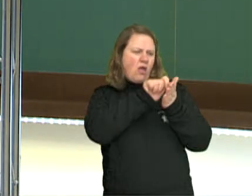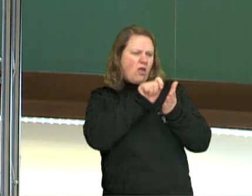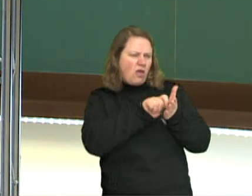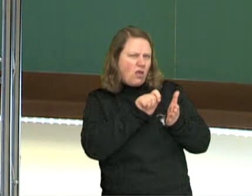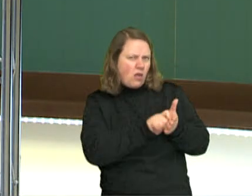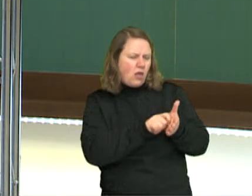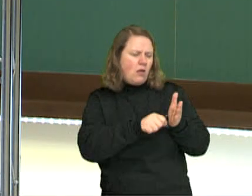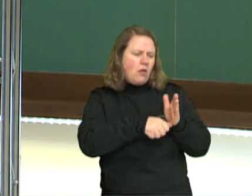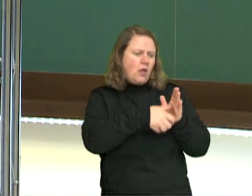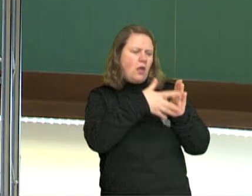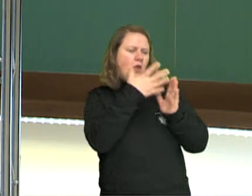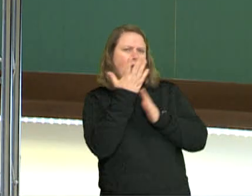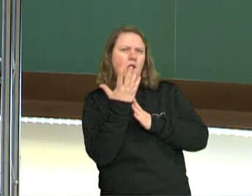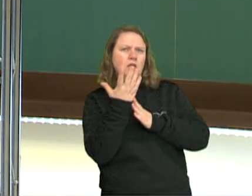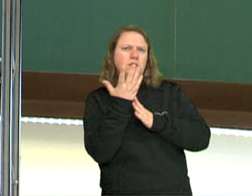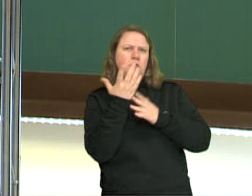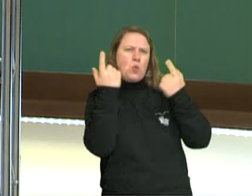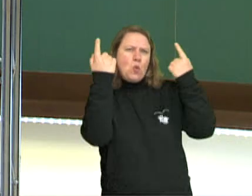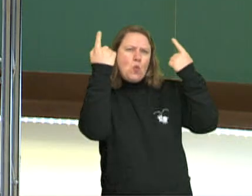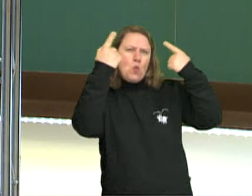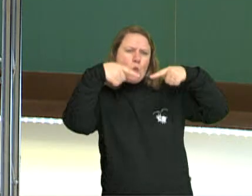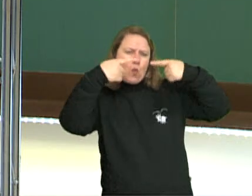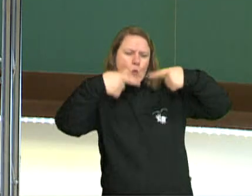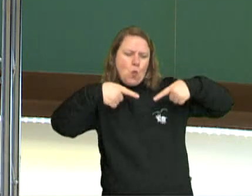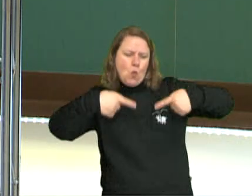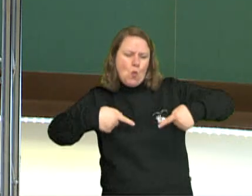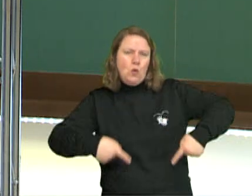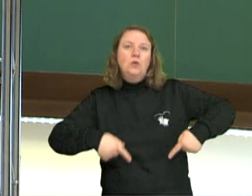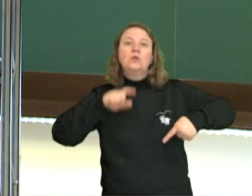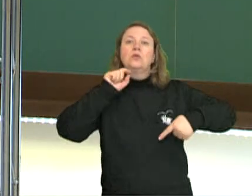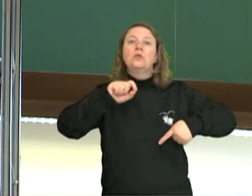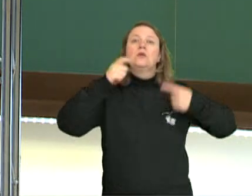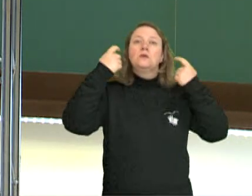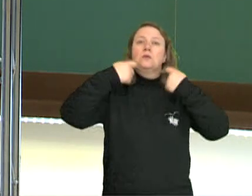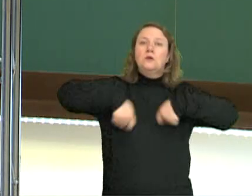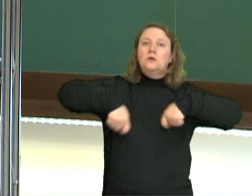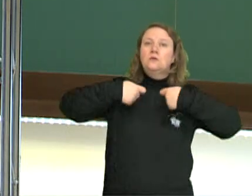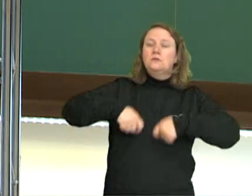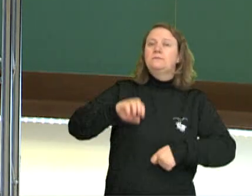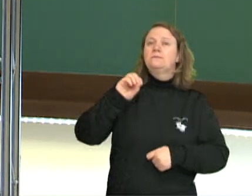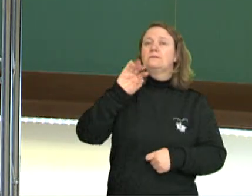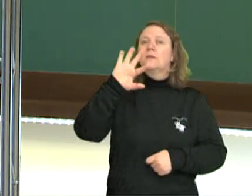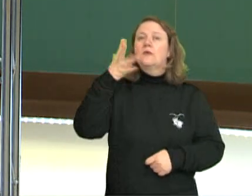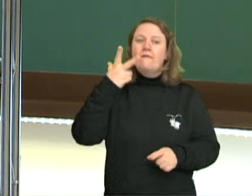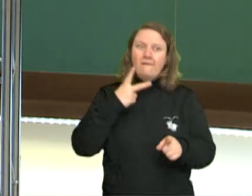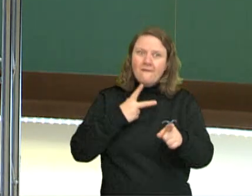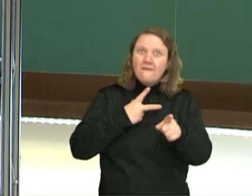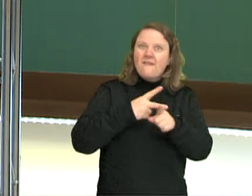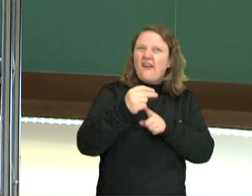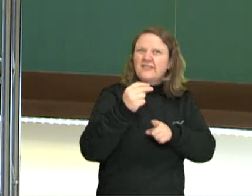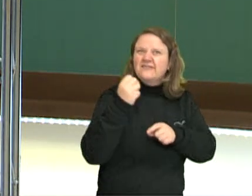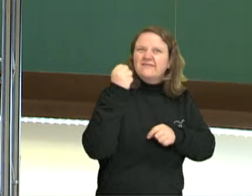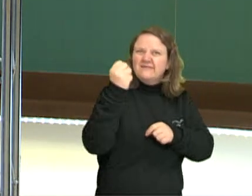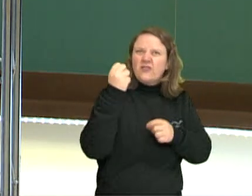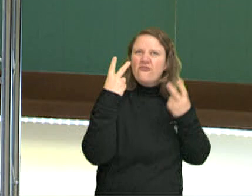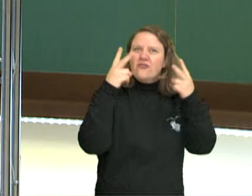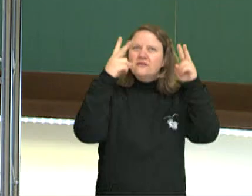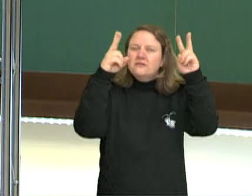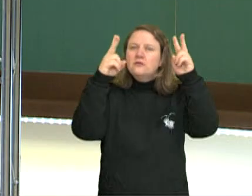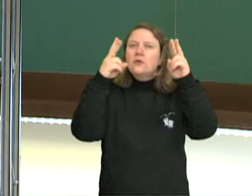das primeiras competições de lutas nas Olimpíadas, o que era necessário acontecer para se ganhar a luta e como